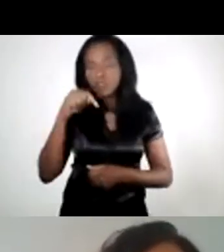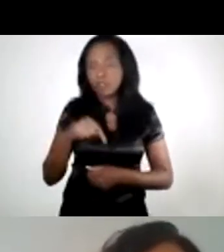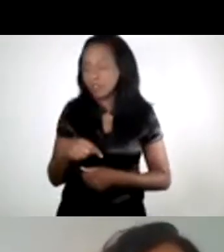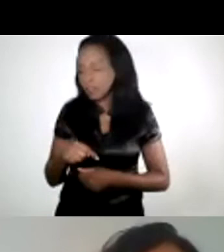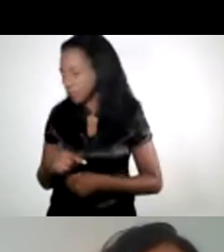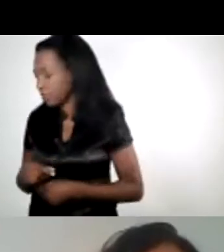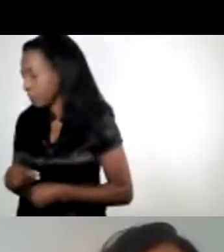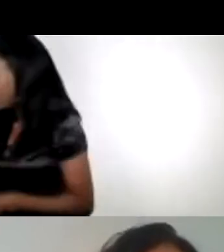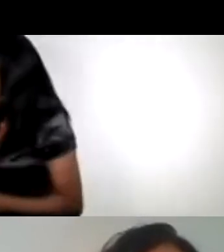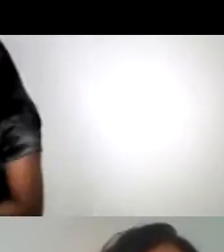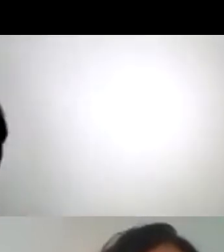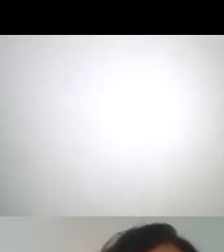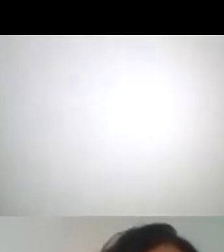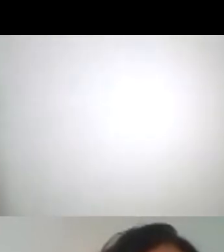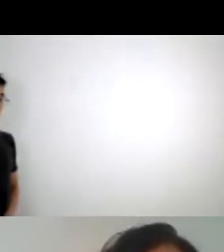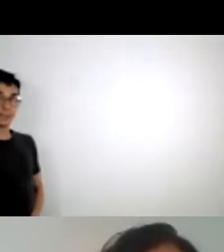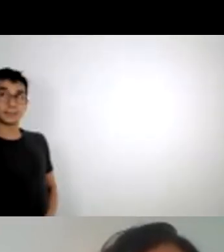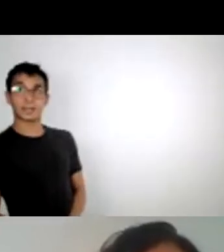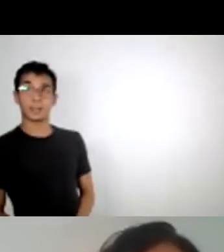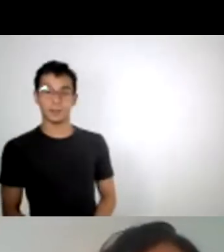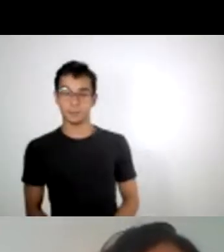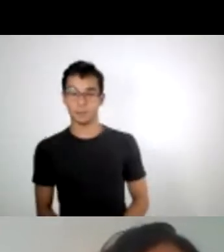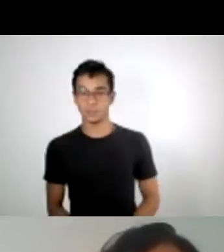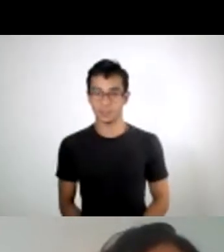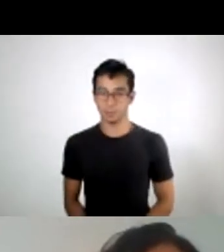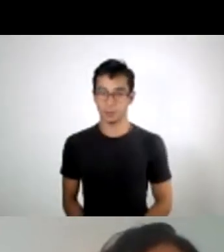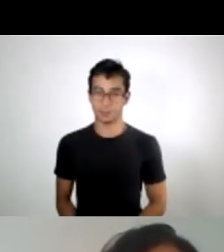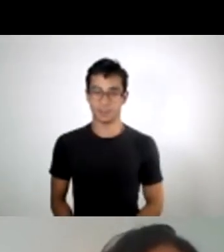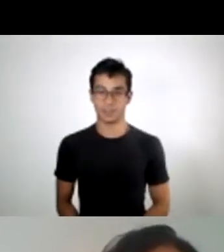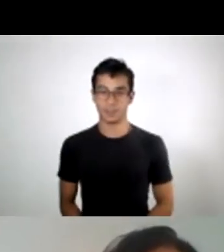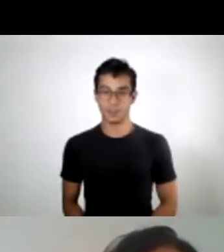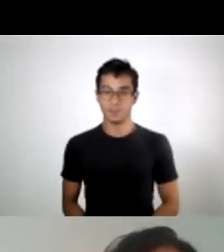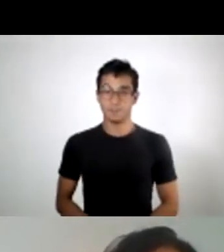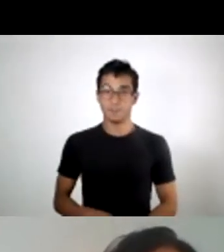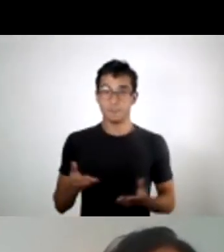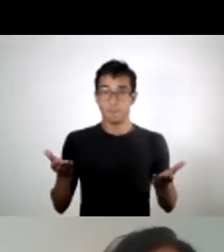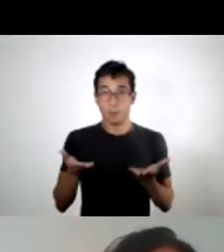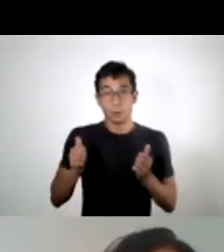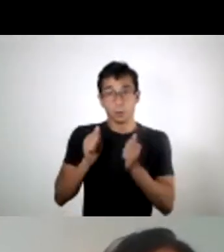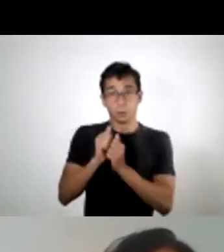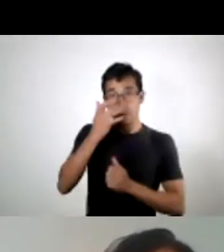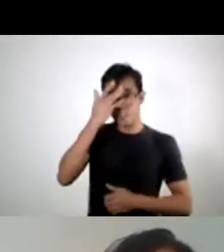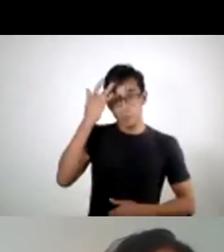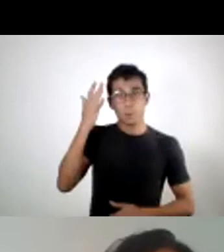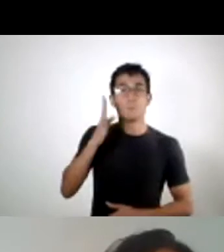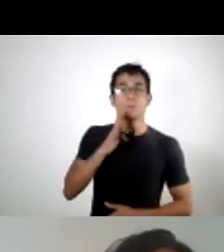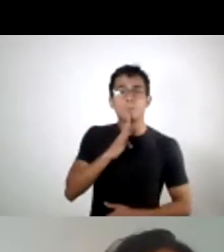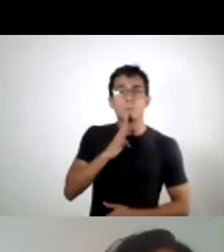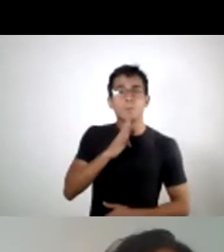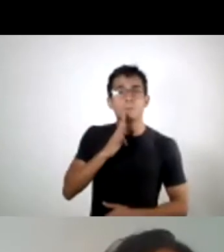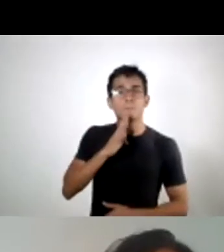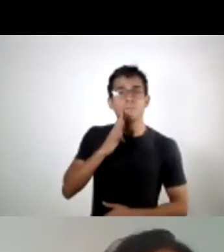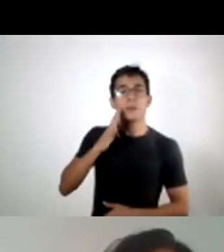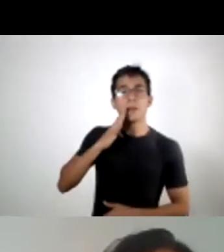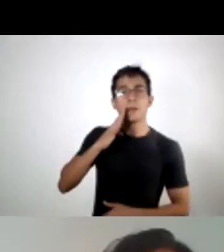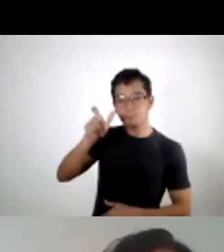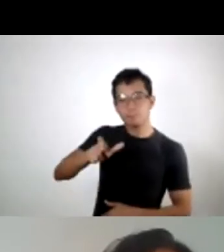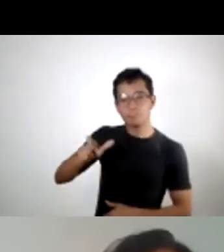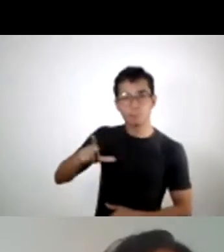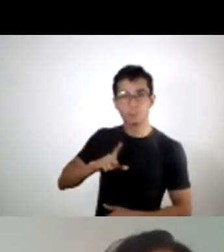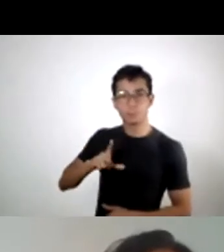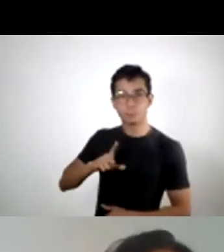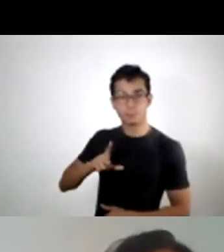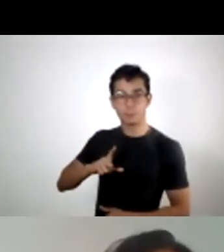mestras e mestras do conhecimento, e então, Roça é Vida é tudo isso, é poder vivenciar o dia a dia com mestres